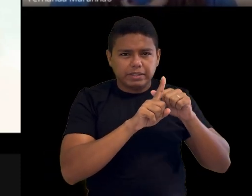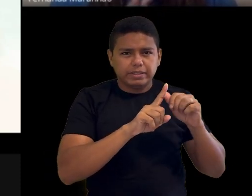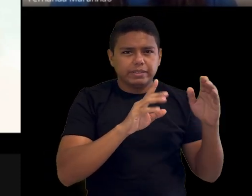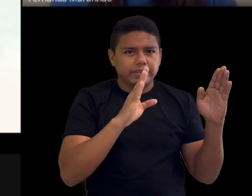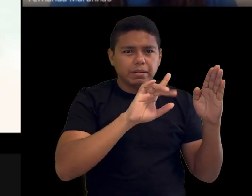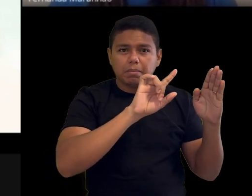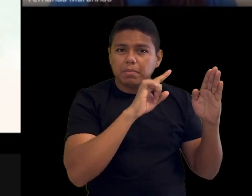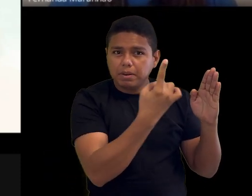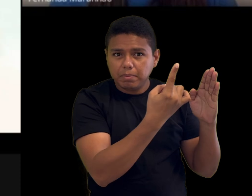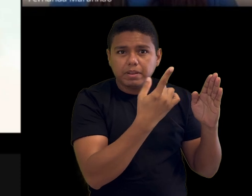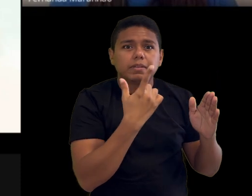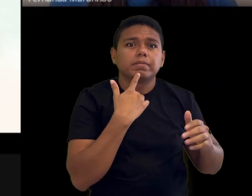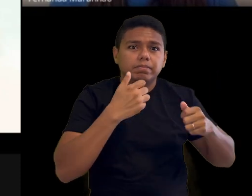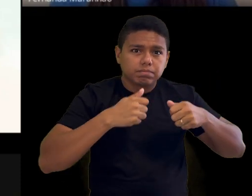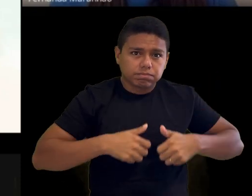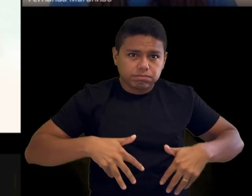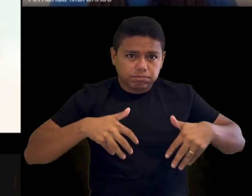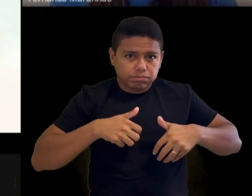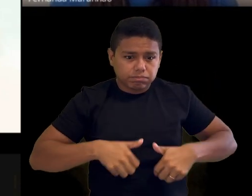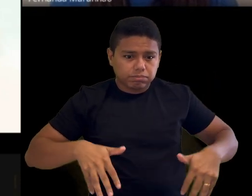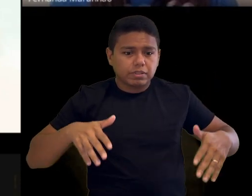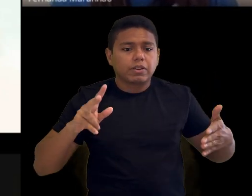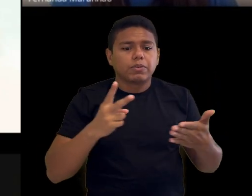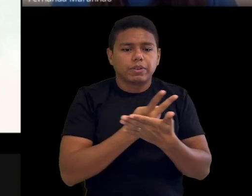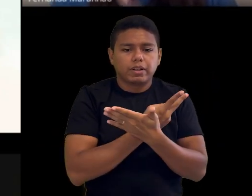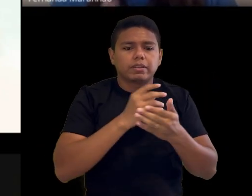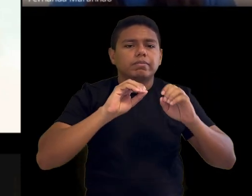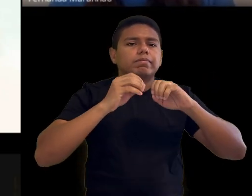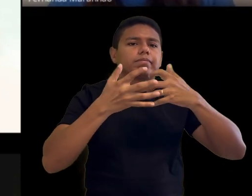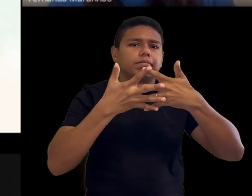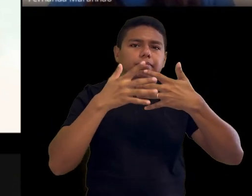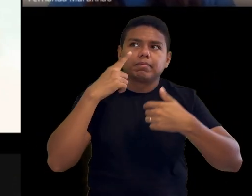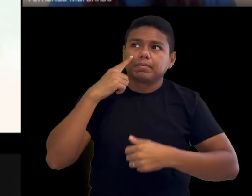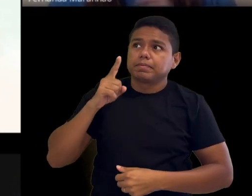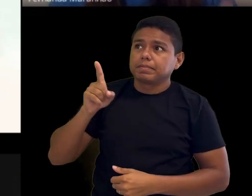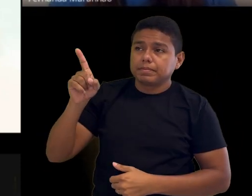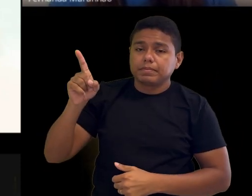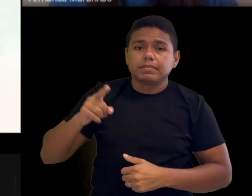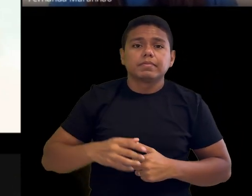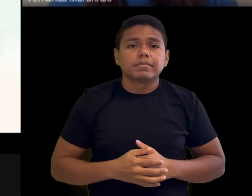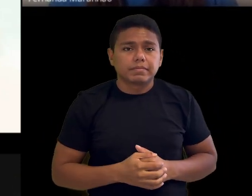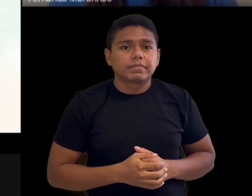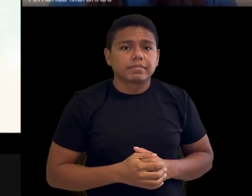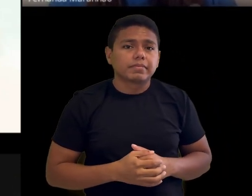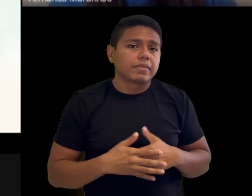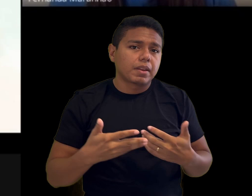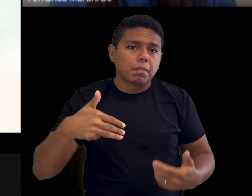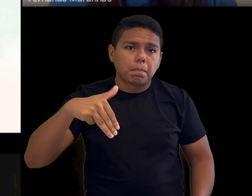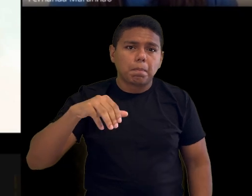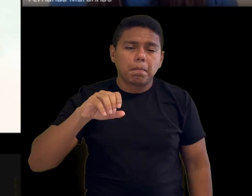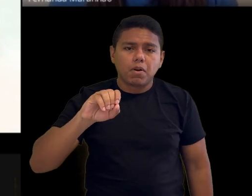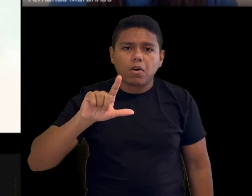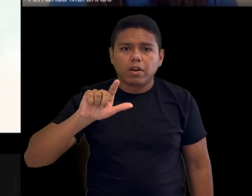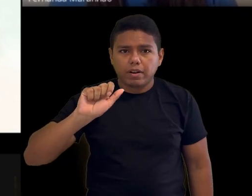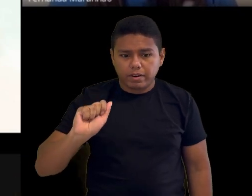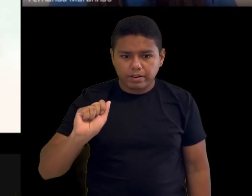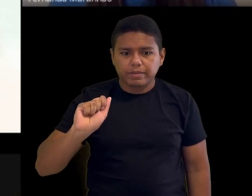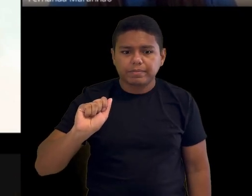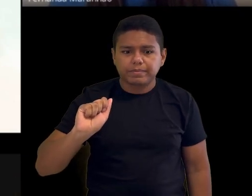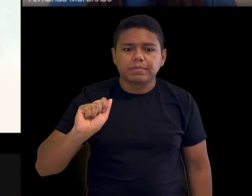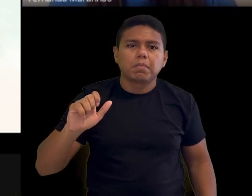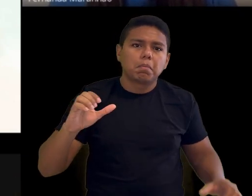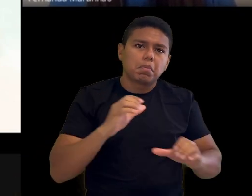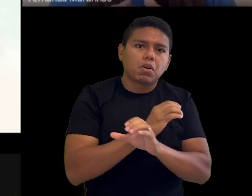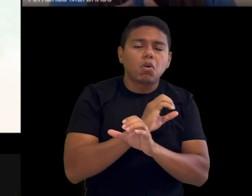variantes, sendo que as mais comuns são a mola completa e a mola parcial. Vão acontecer por um erro genético,